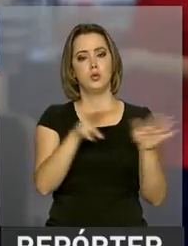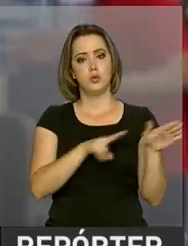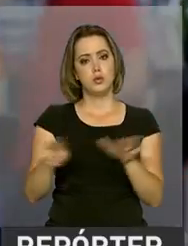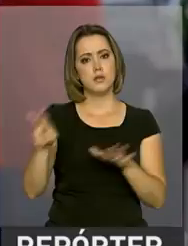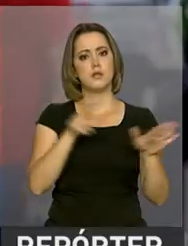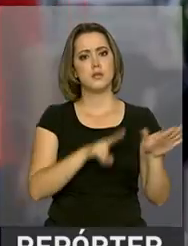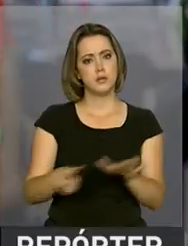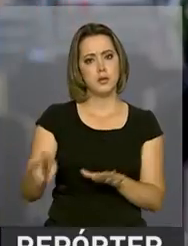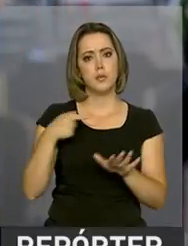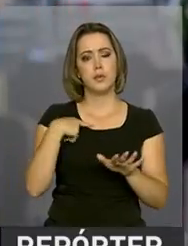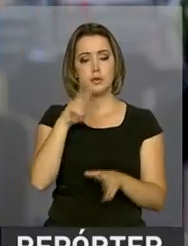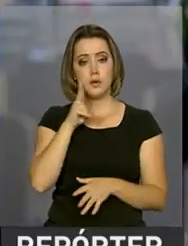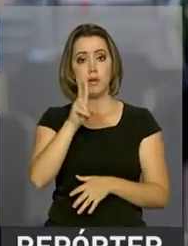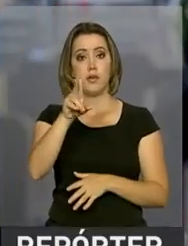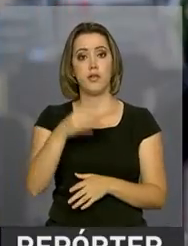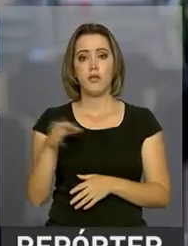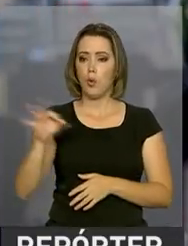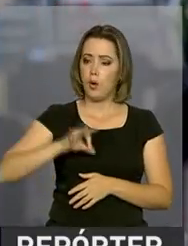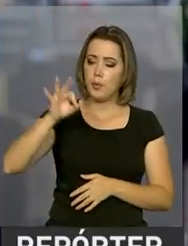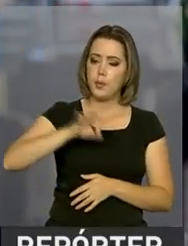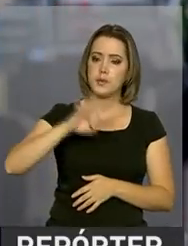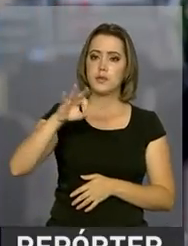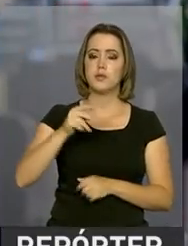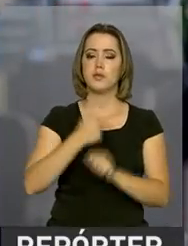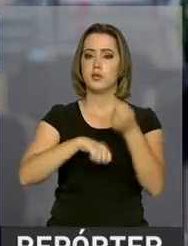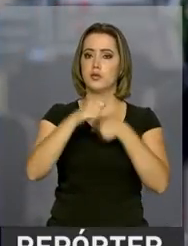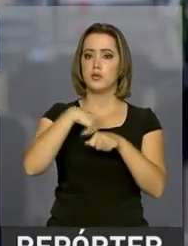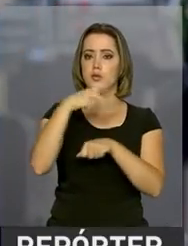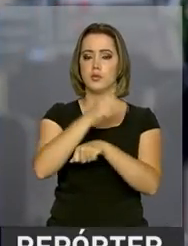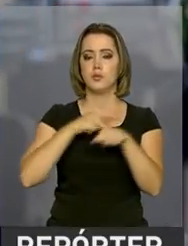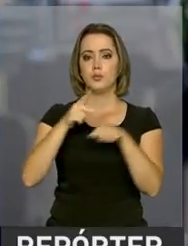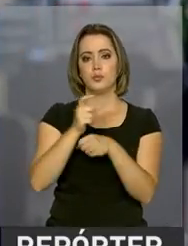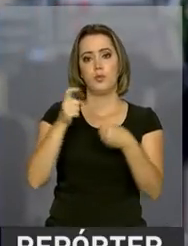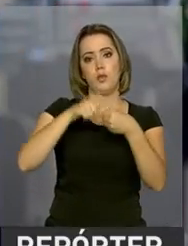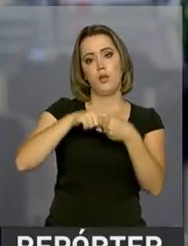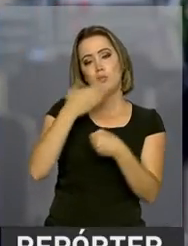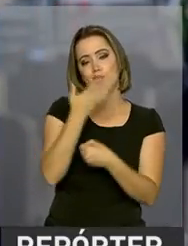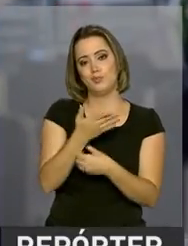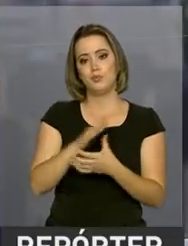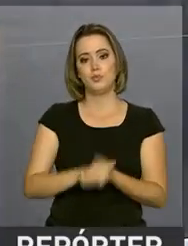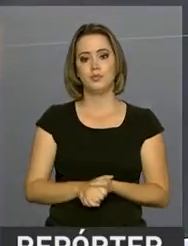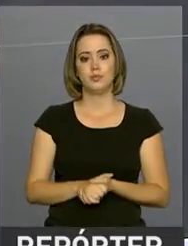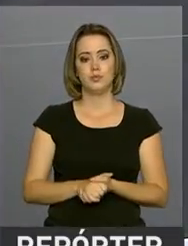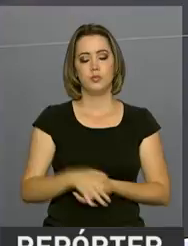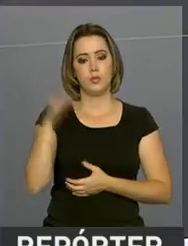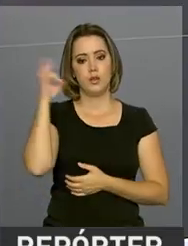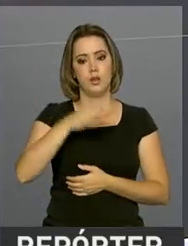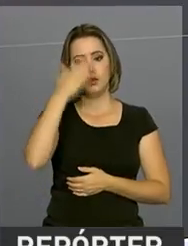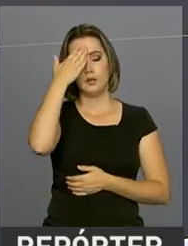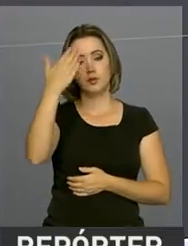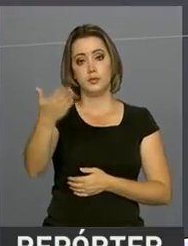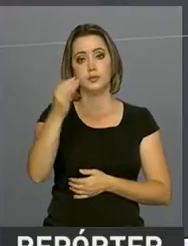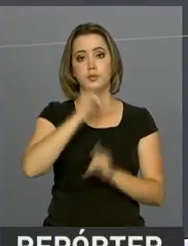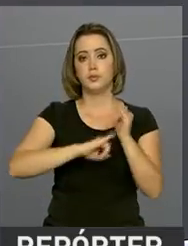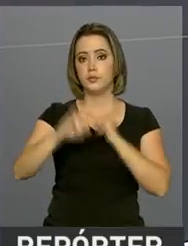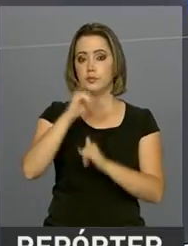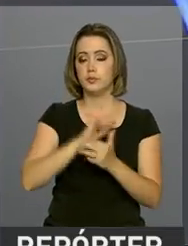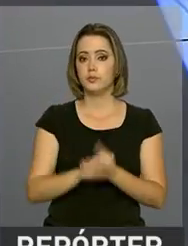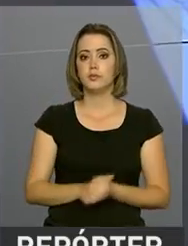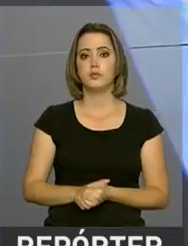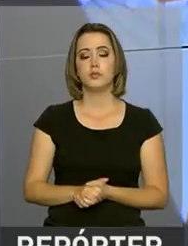atualização das projeções para a economia do país roberto voto você em brasília passa lhe obrigado por essas